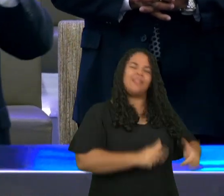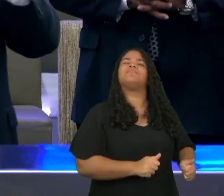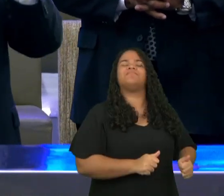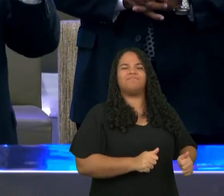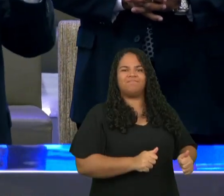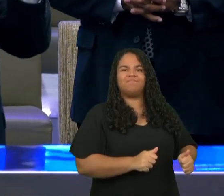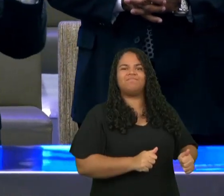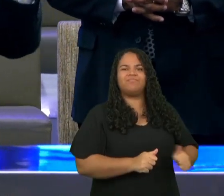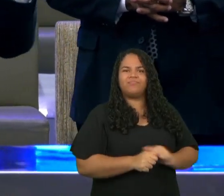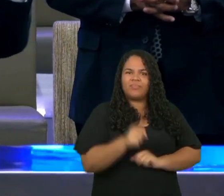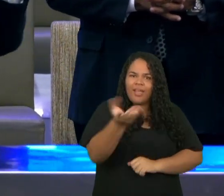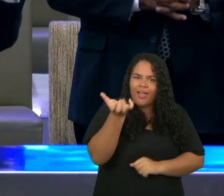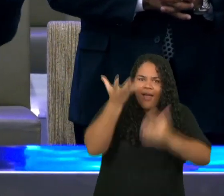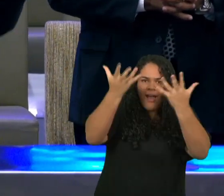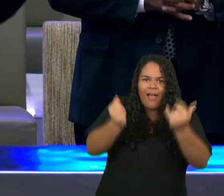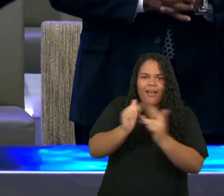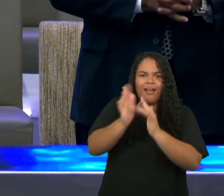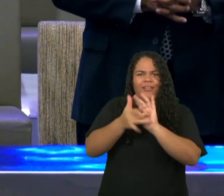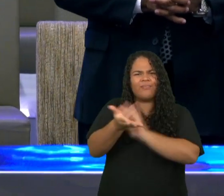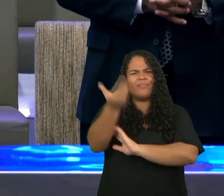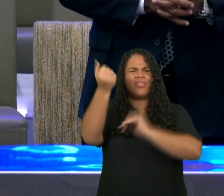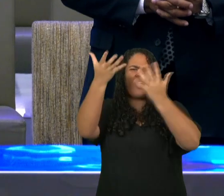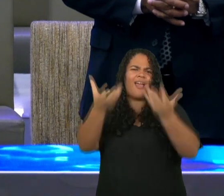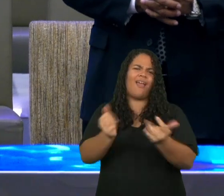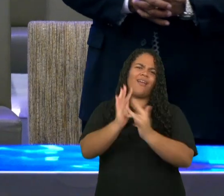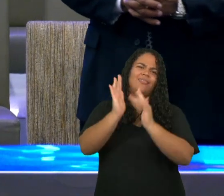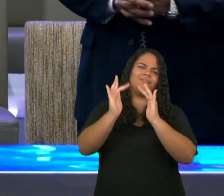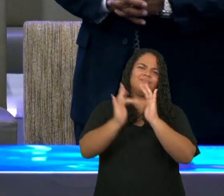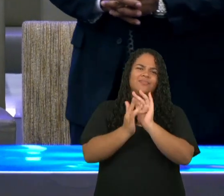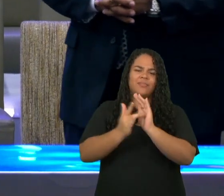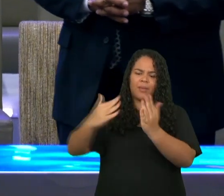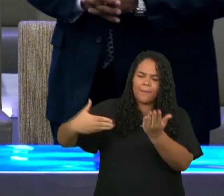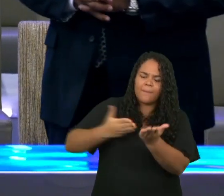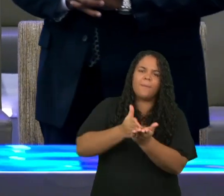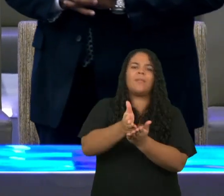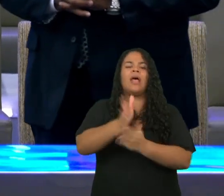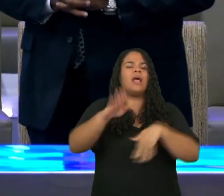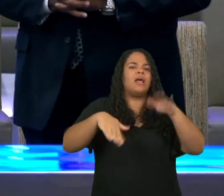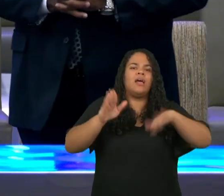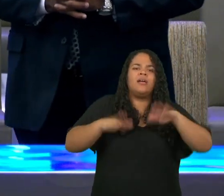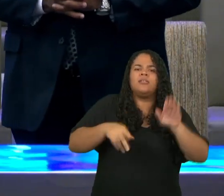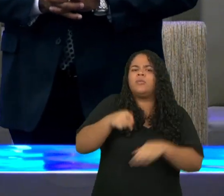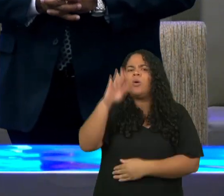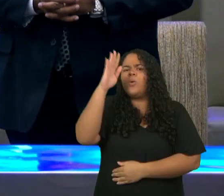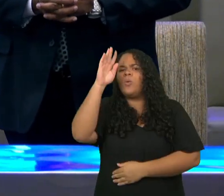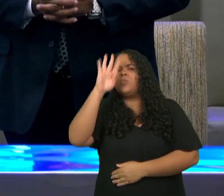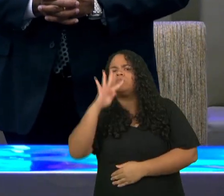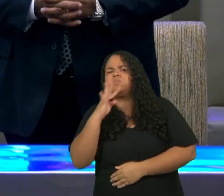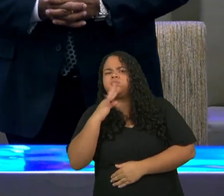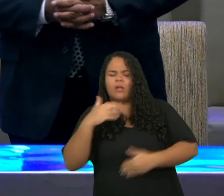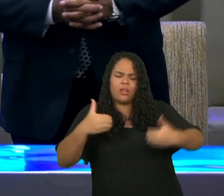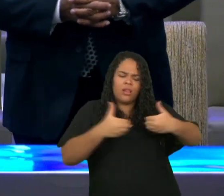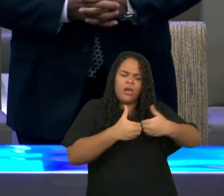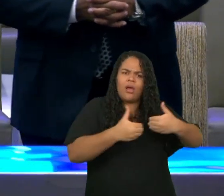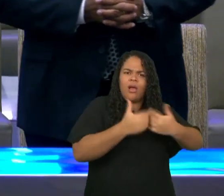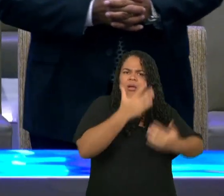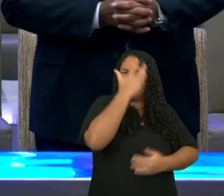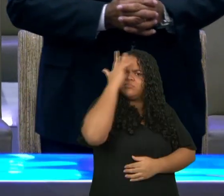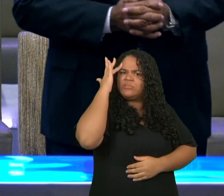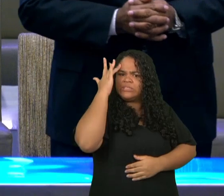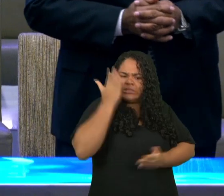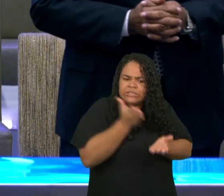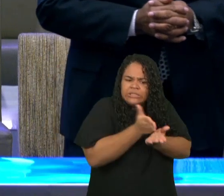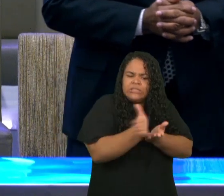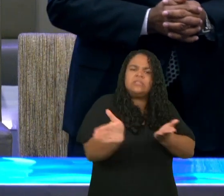Se está vindo alguém aí, levanta a mão. Se você está perto de alguém afastado da igreja, esta noite Deus te diz: